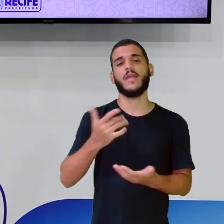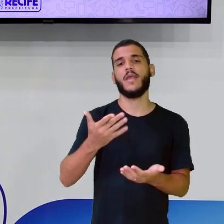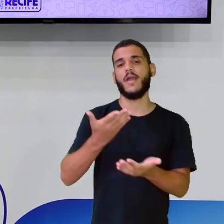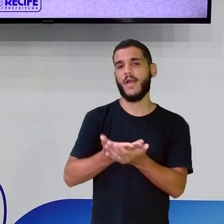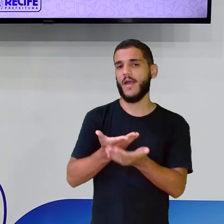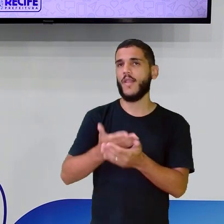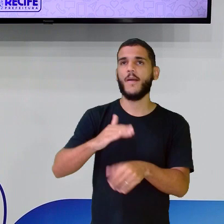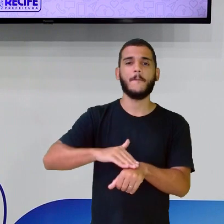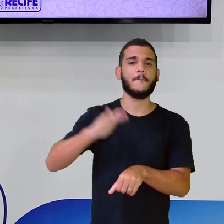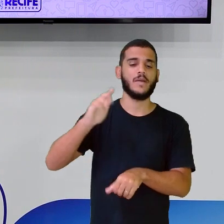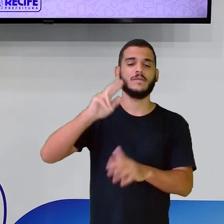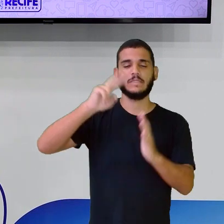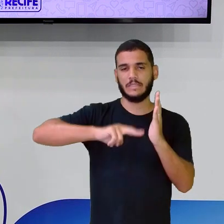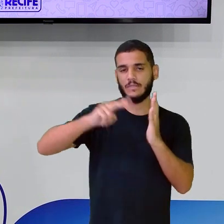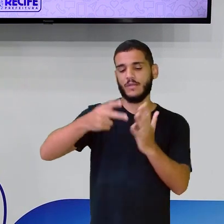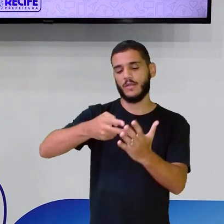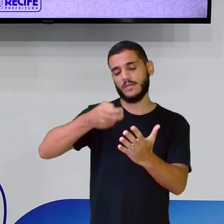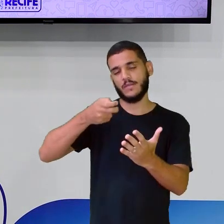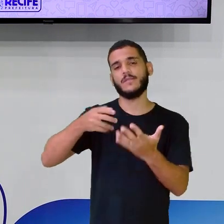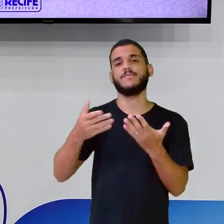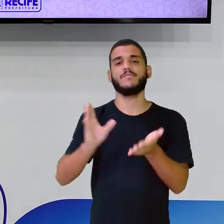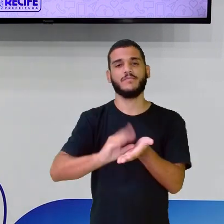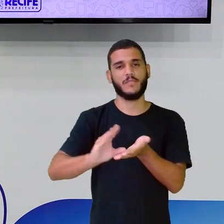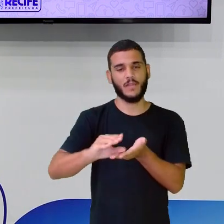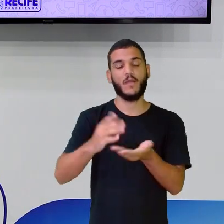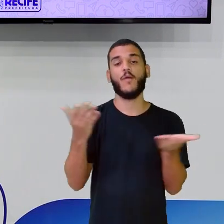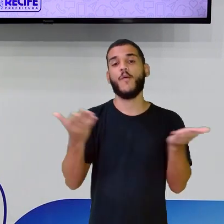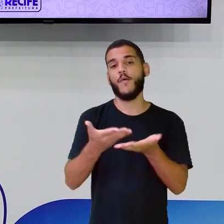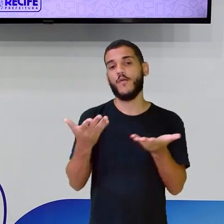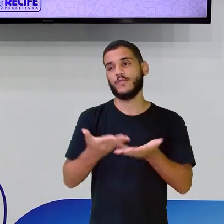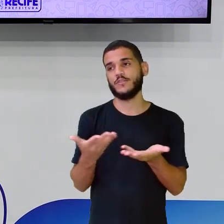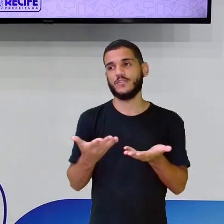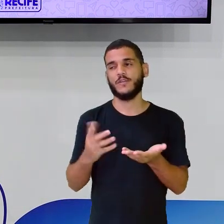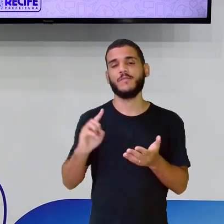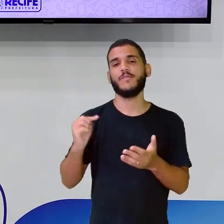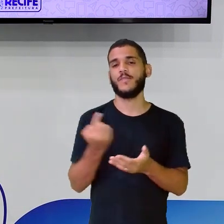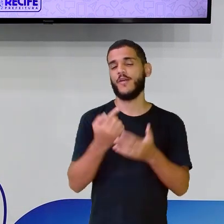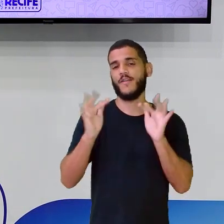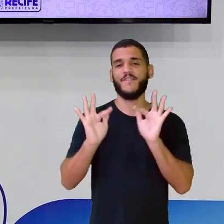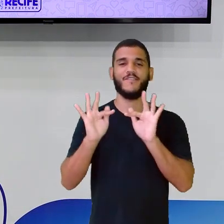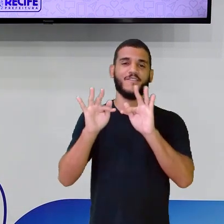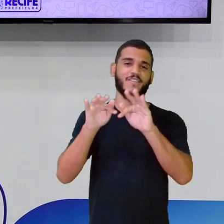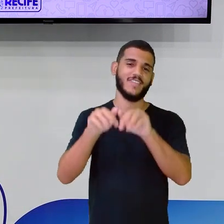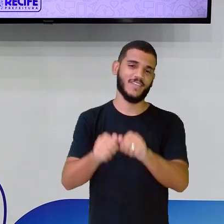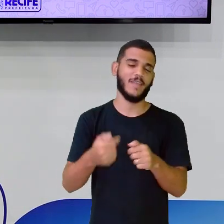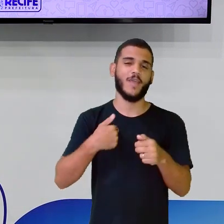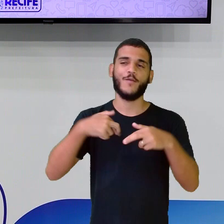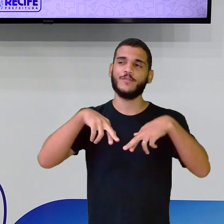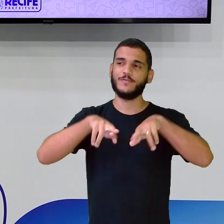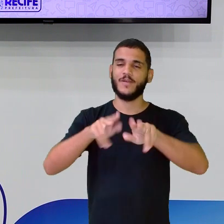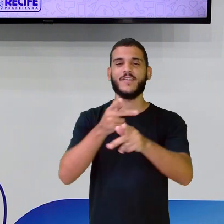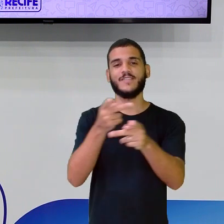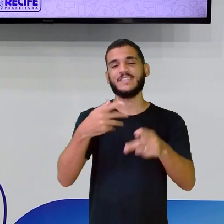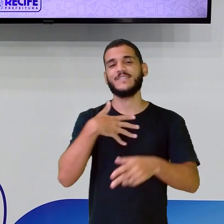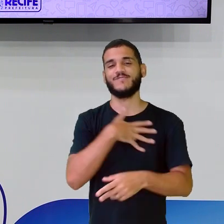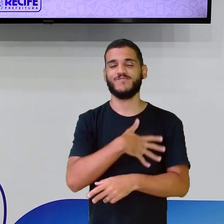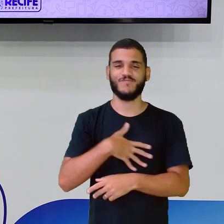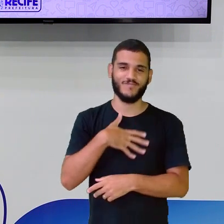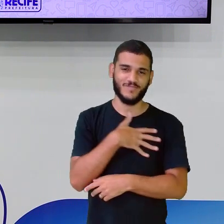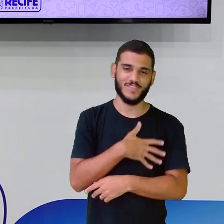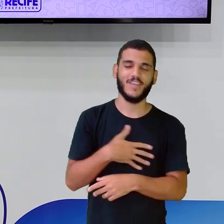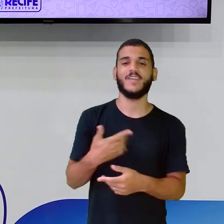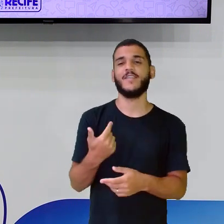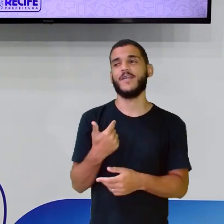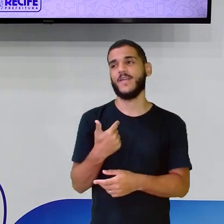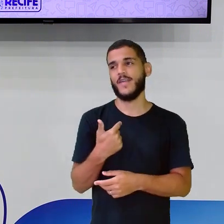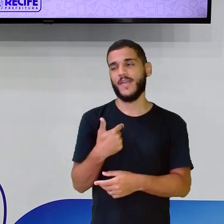e interpretação de dados. Mas por hoje a nossa aula chegou ao fim. Eu espero que vocês tenham gostado. A